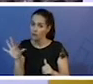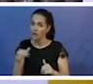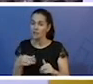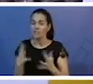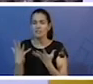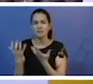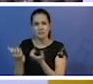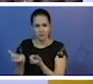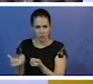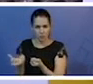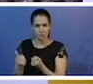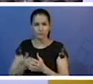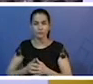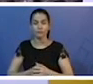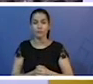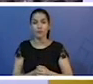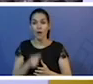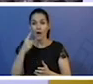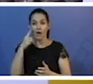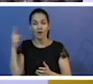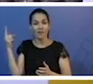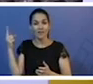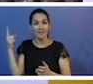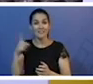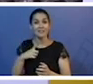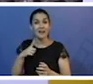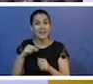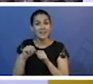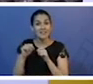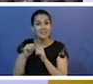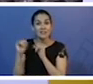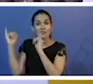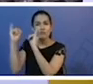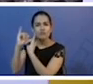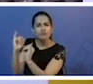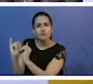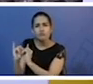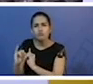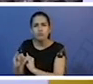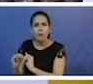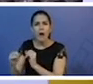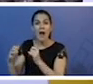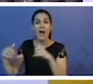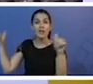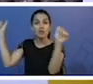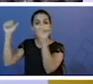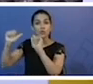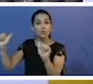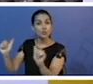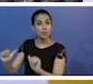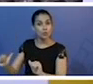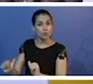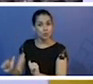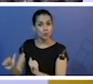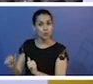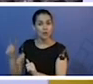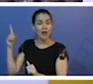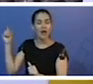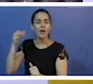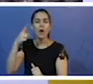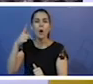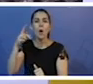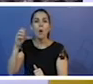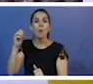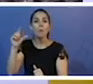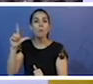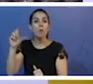aqui na imagem ao lado, mostra as esculturas do sal-gema da mina de Wieliczka, na Polônia.